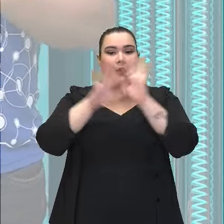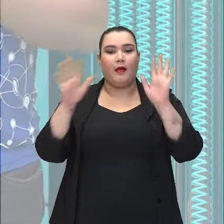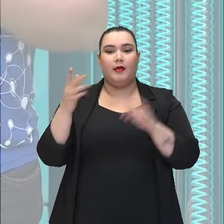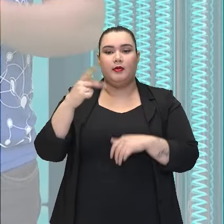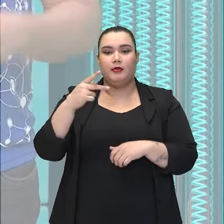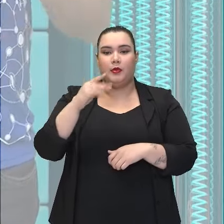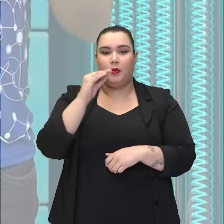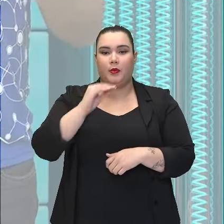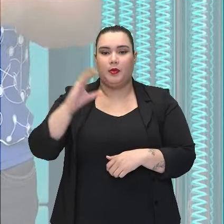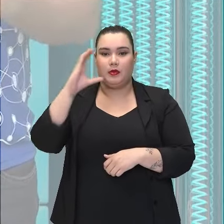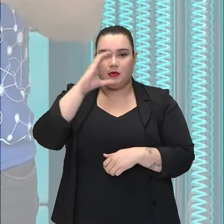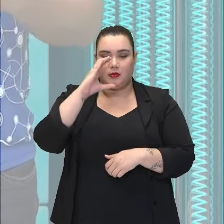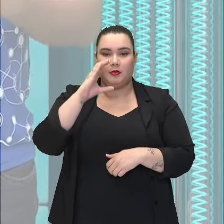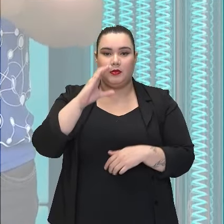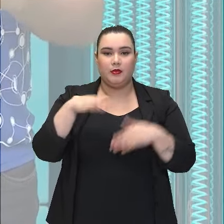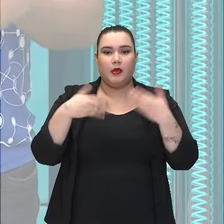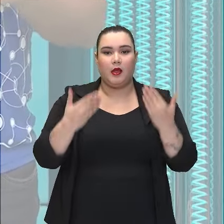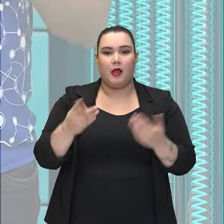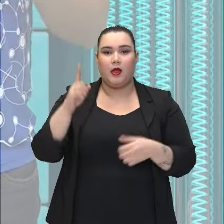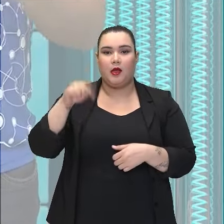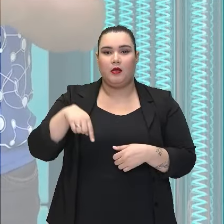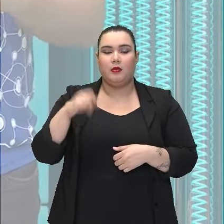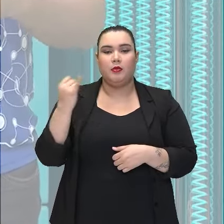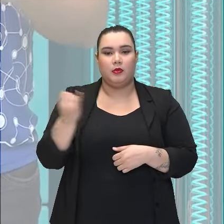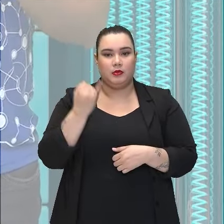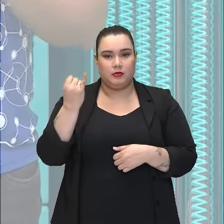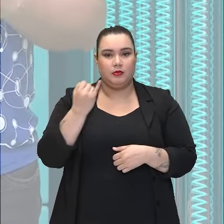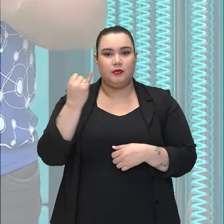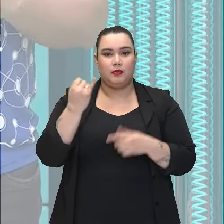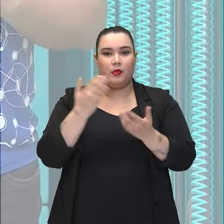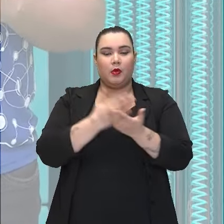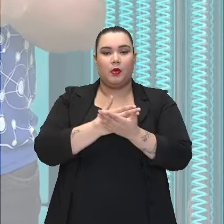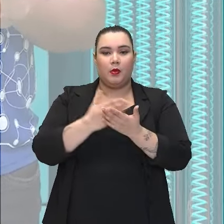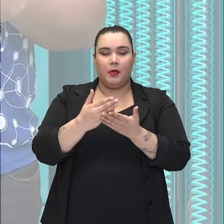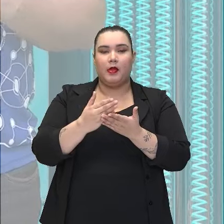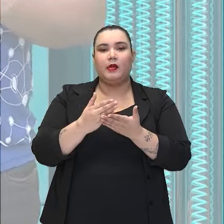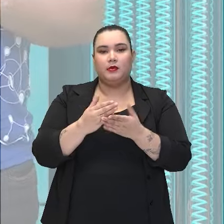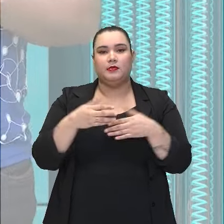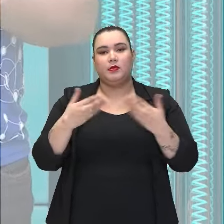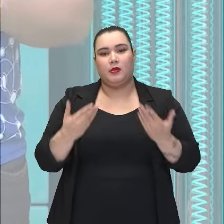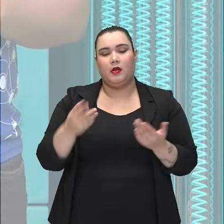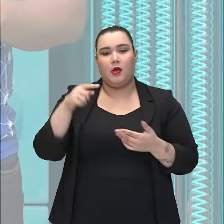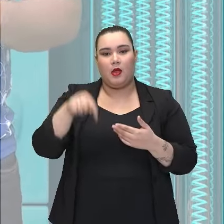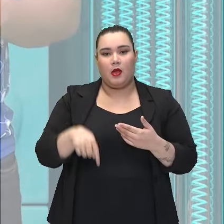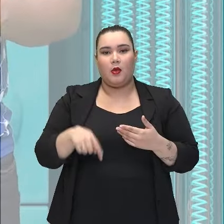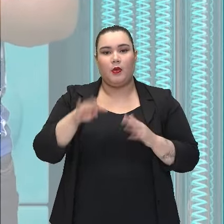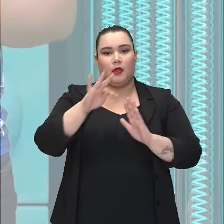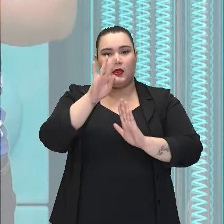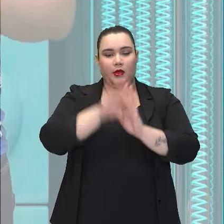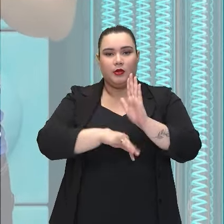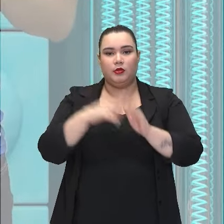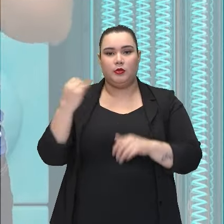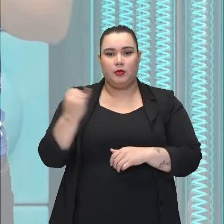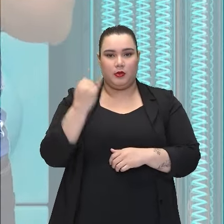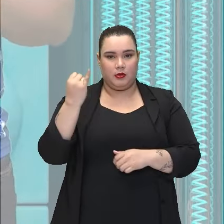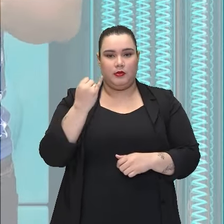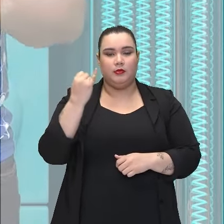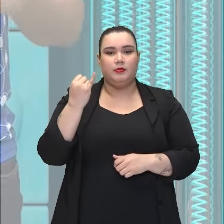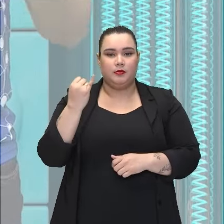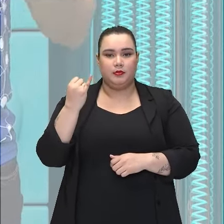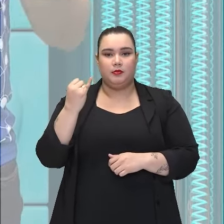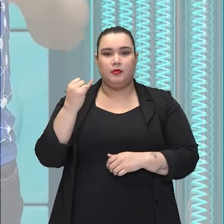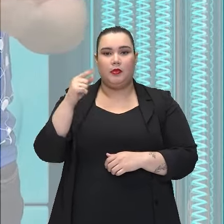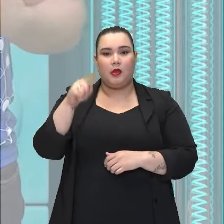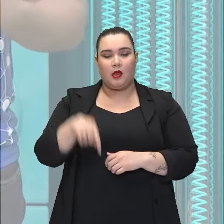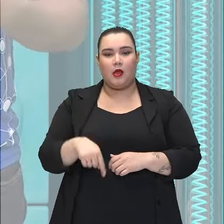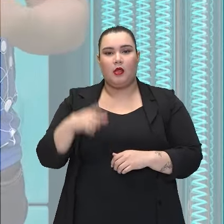próprio conhecimento. Então isso é importante também e isso justifica a importância dos textos científicos. Eles são aqueles que